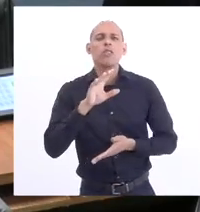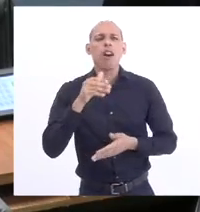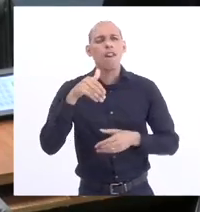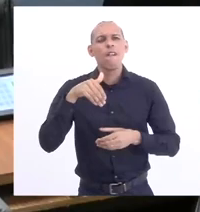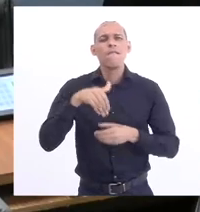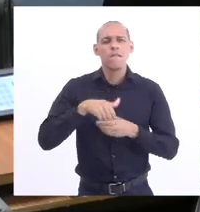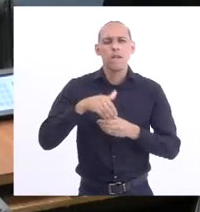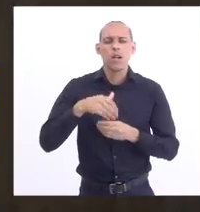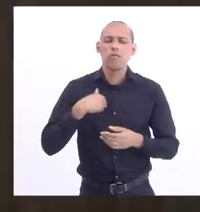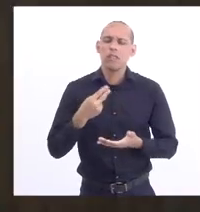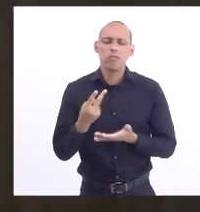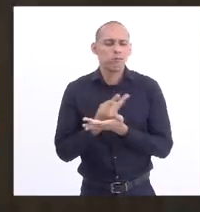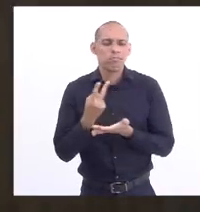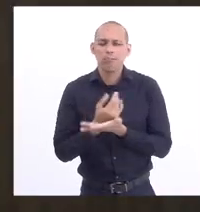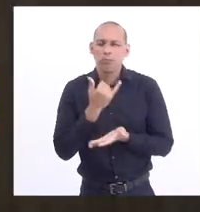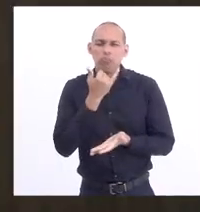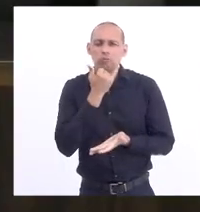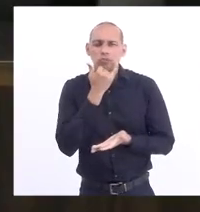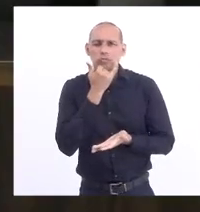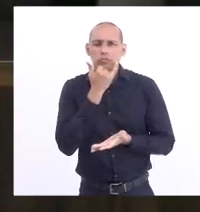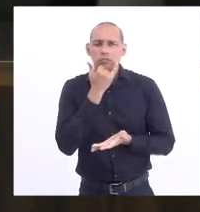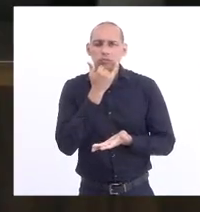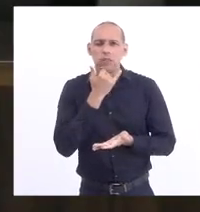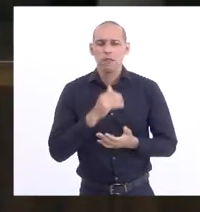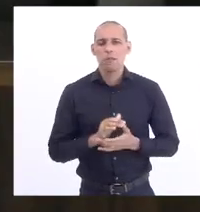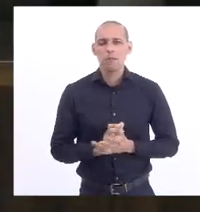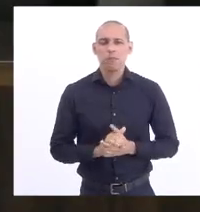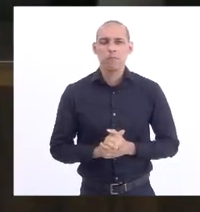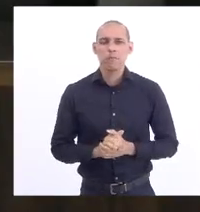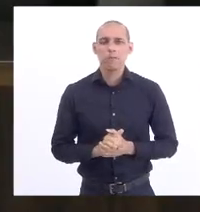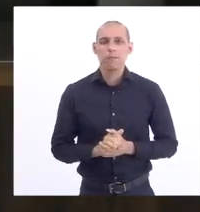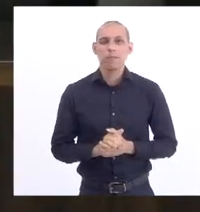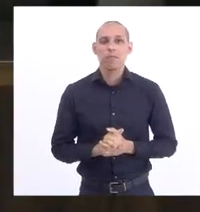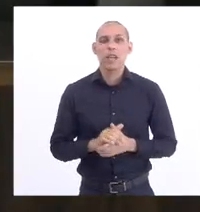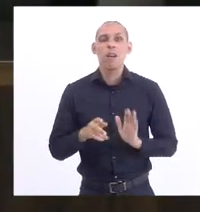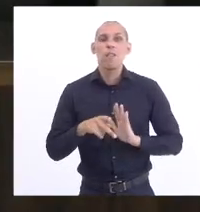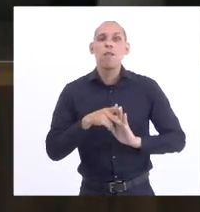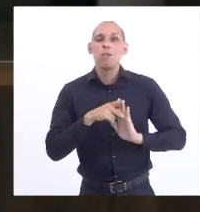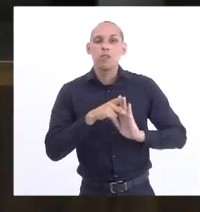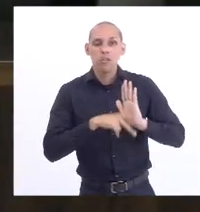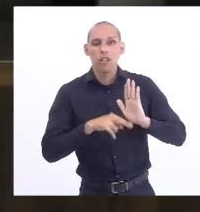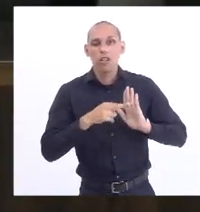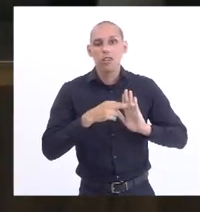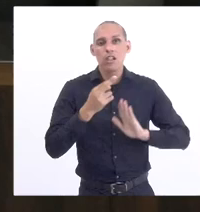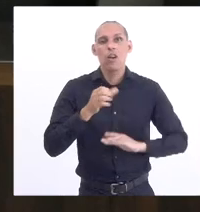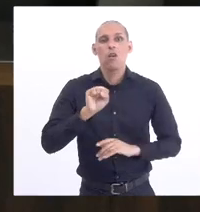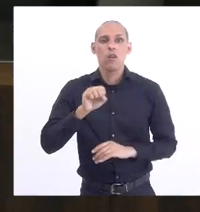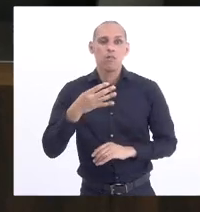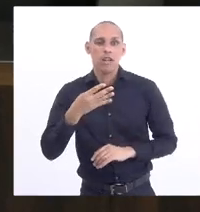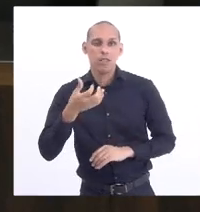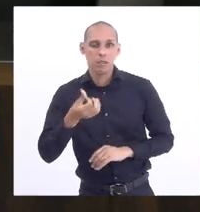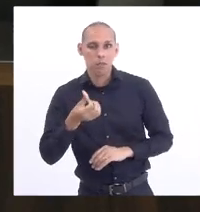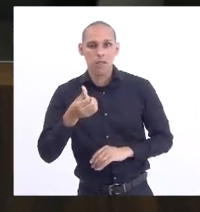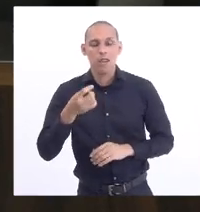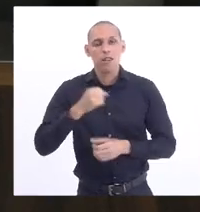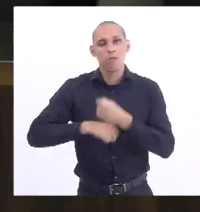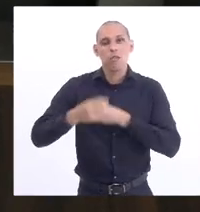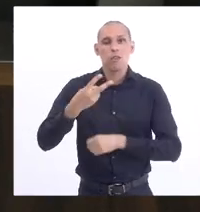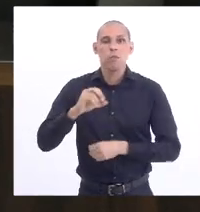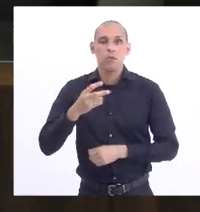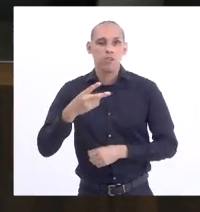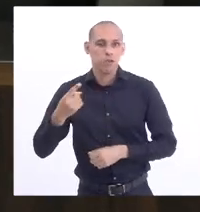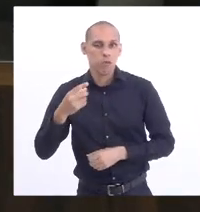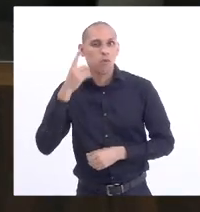aqui, desculpe. Eu me enganei. Peço desculpas, ok. Projeto de resolução 846-2021, de autoria da deputada Mônica Francisco, concede o